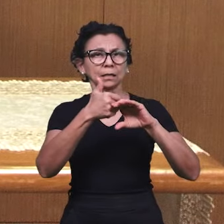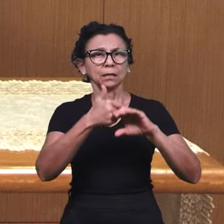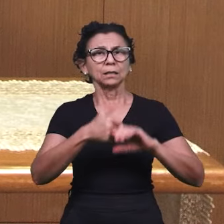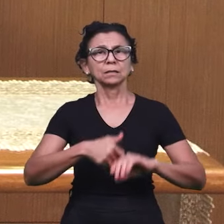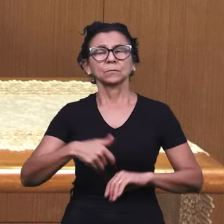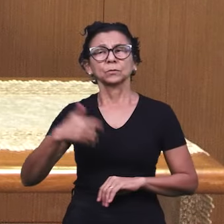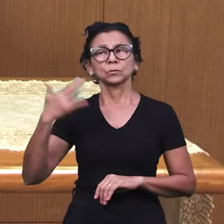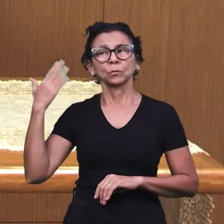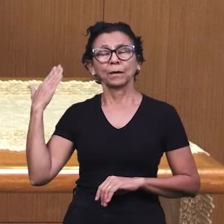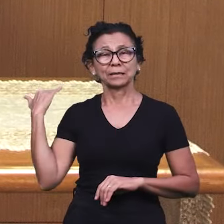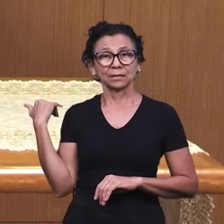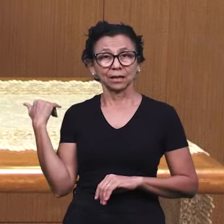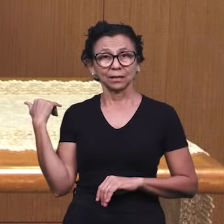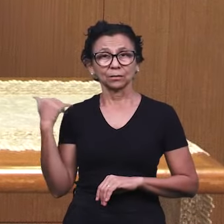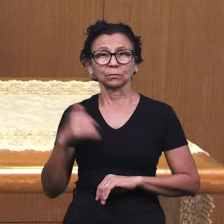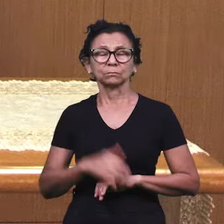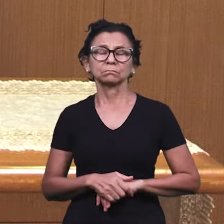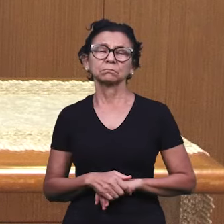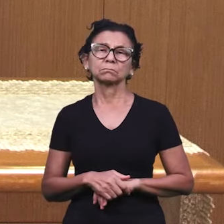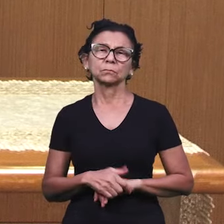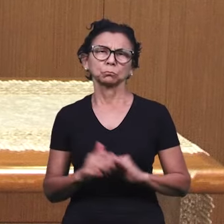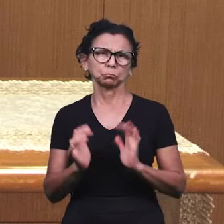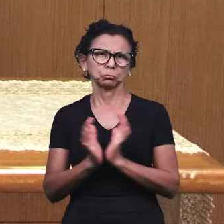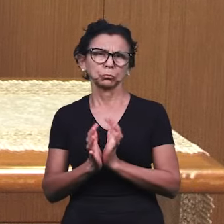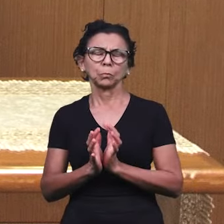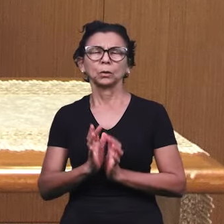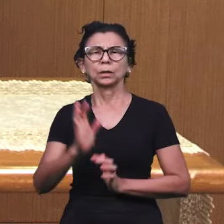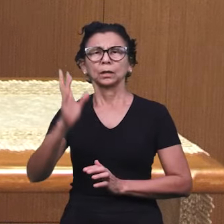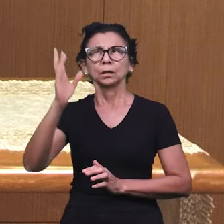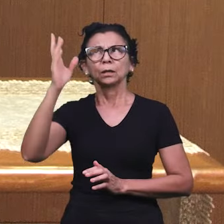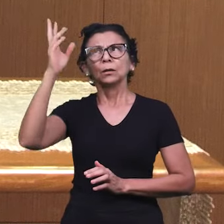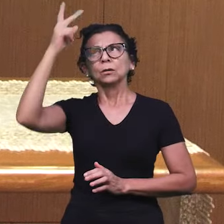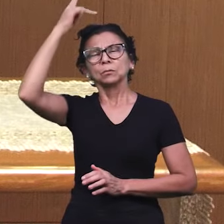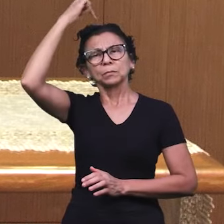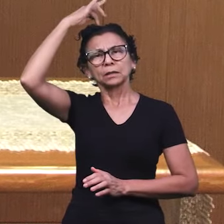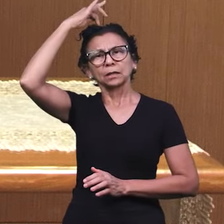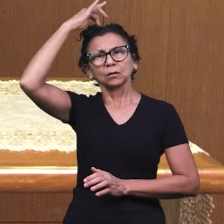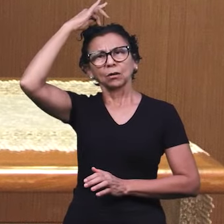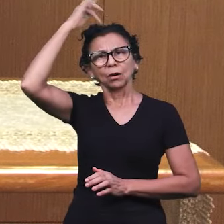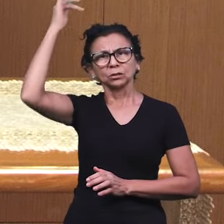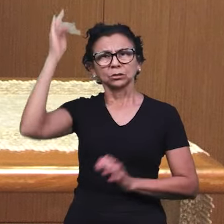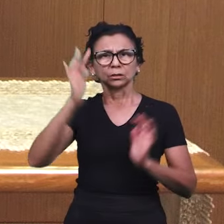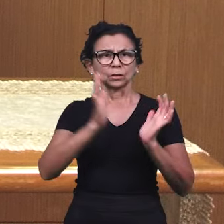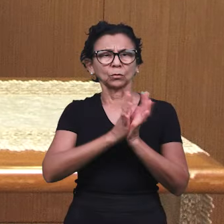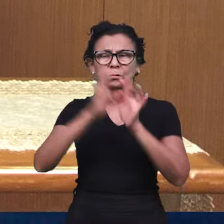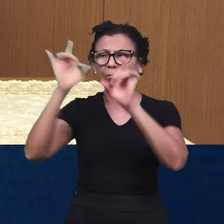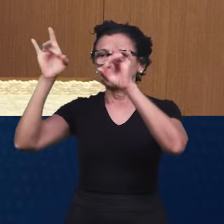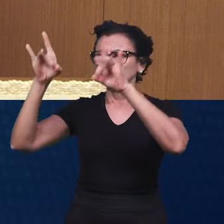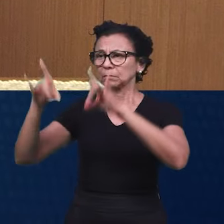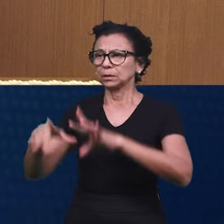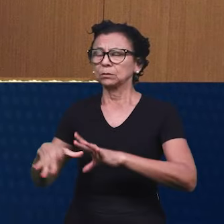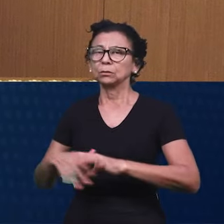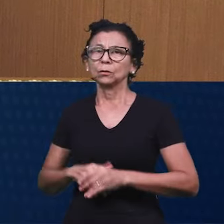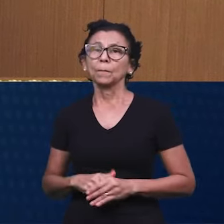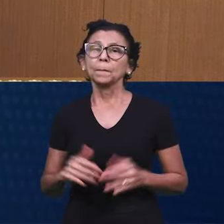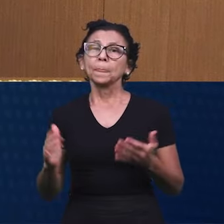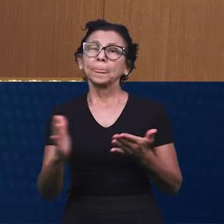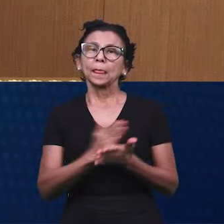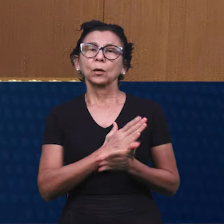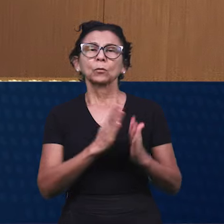cristianismo que se distanciou do Pentecostes. Até igrejas que podem até ter